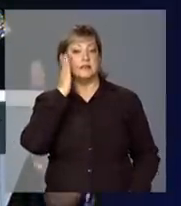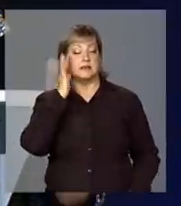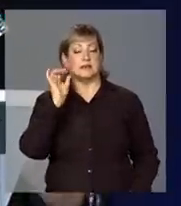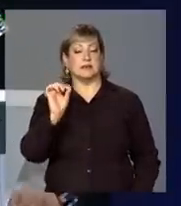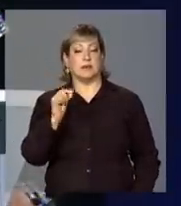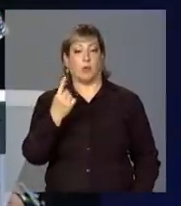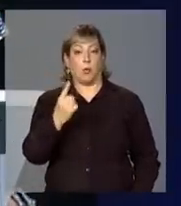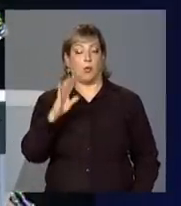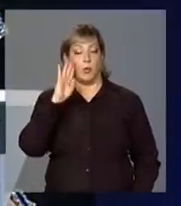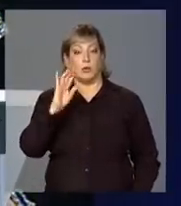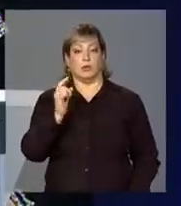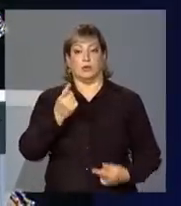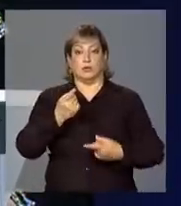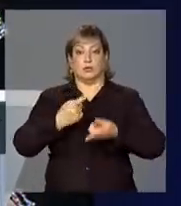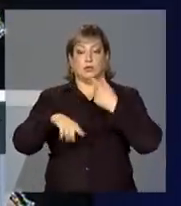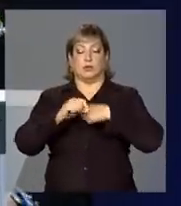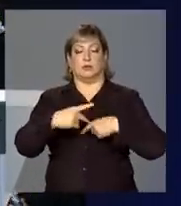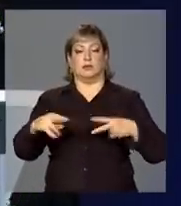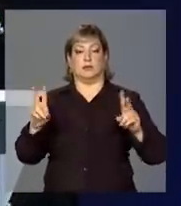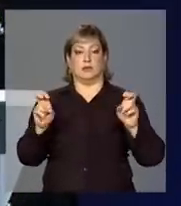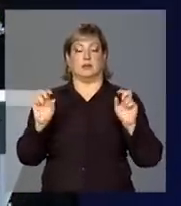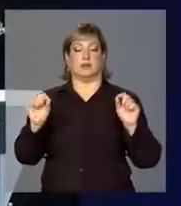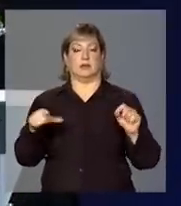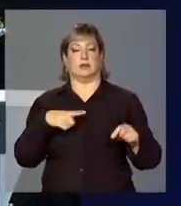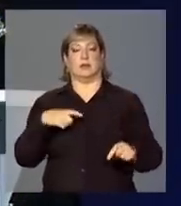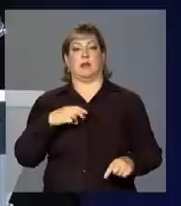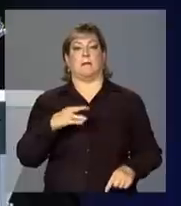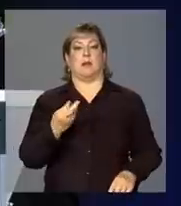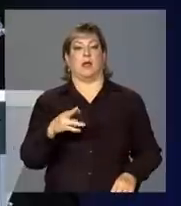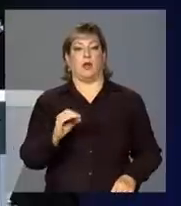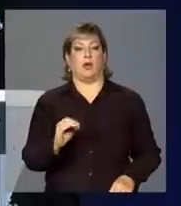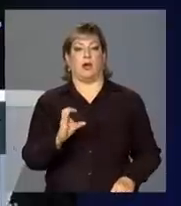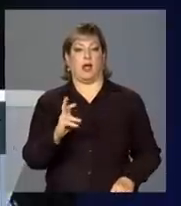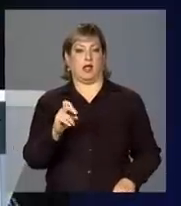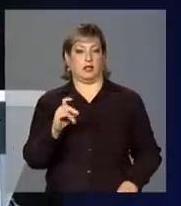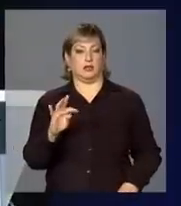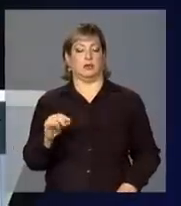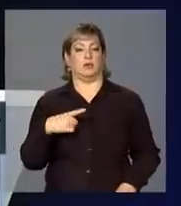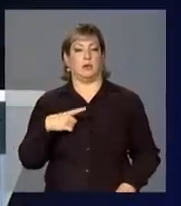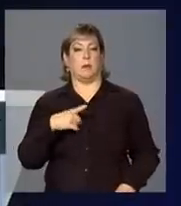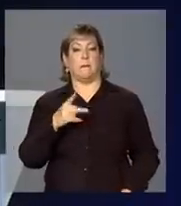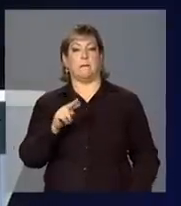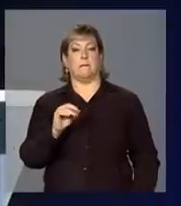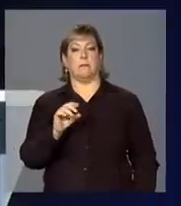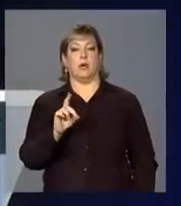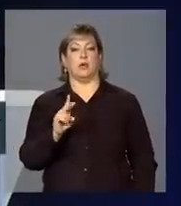dos saltos na questão do microcrédito produtivo orientado